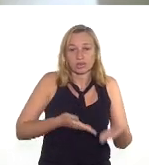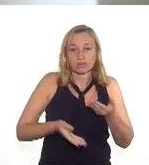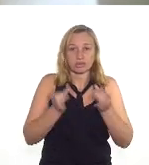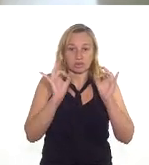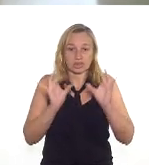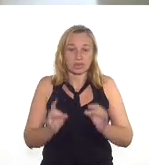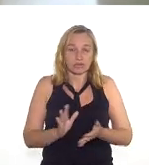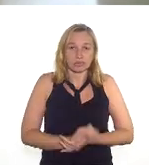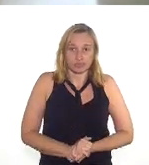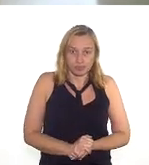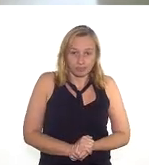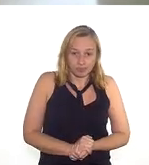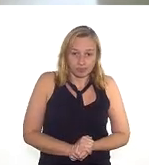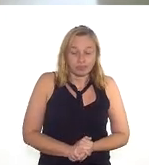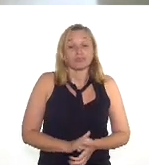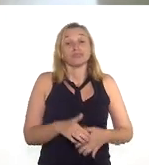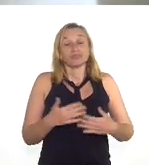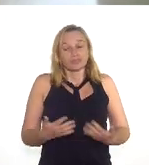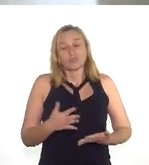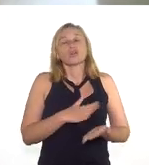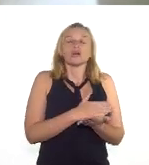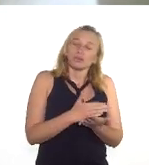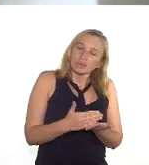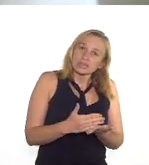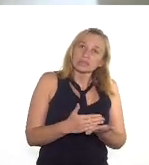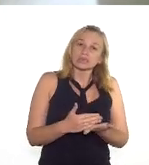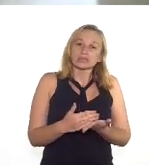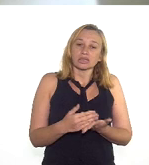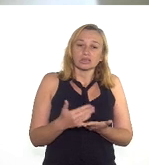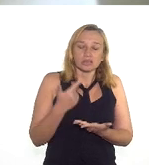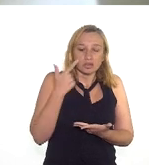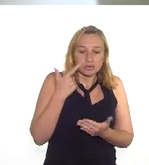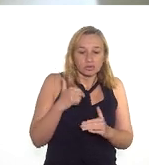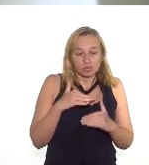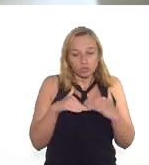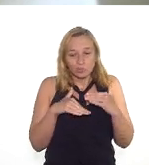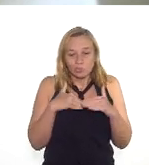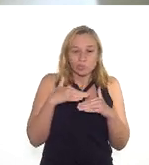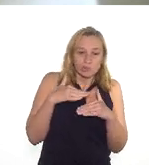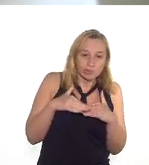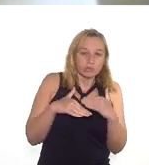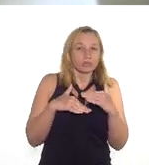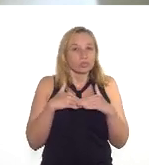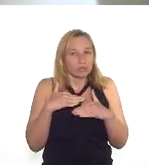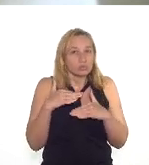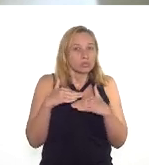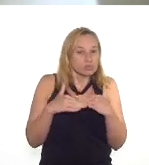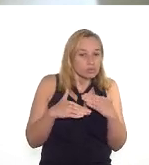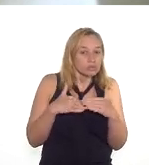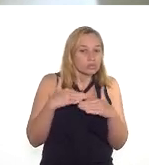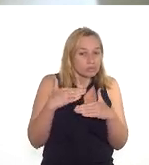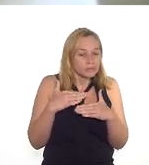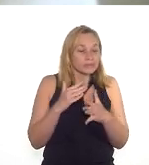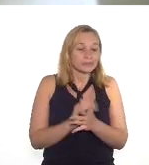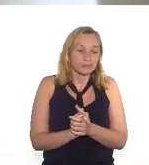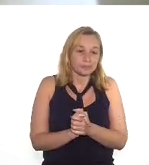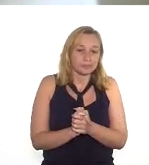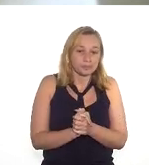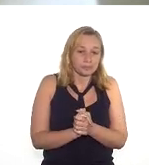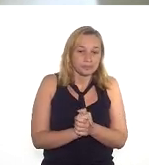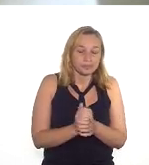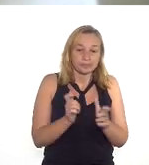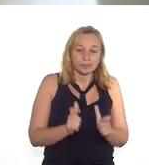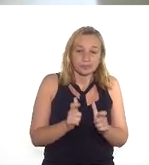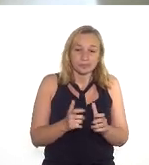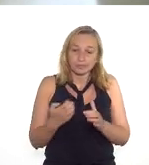especial. E aí nós começamos a entrar em processos muito longevos, onde